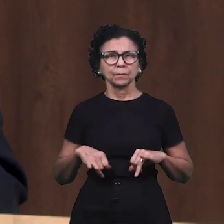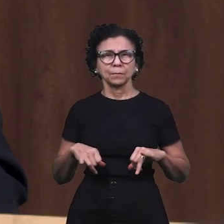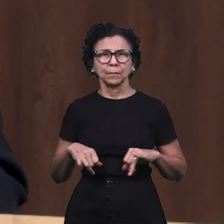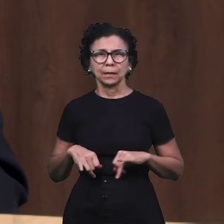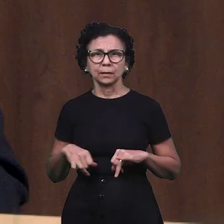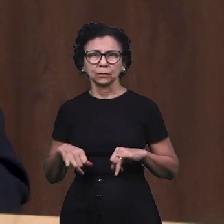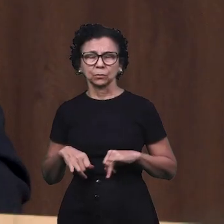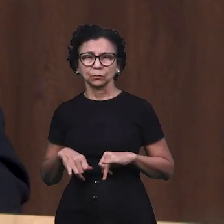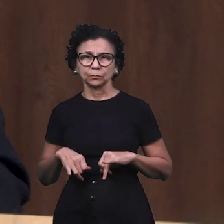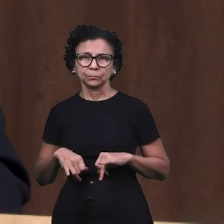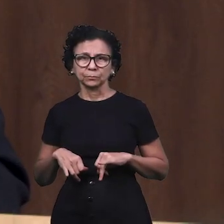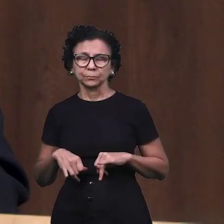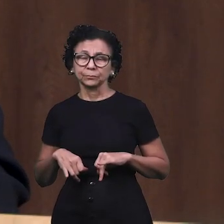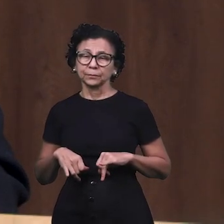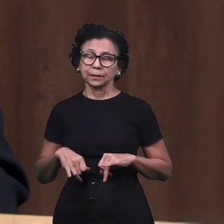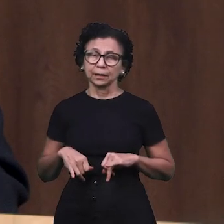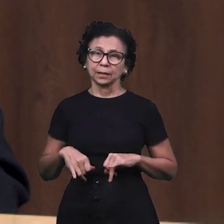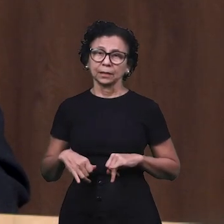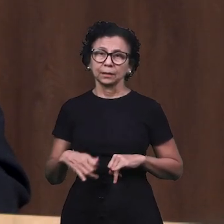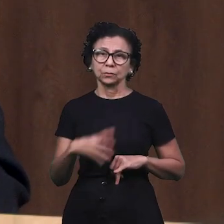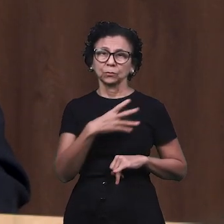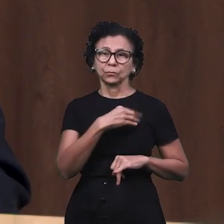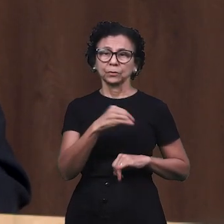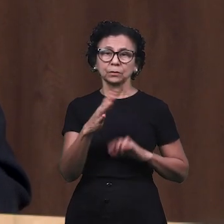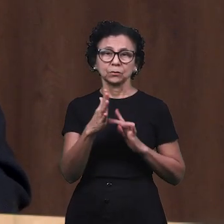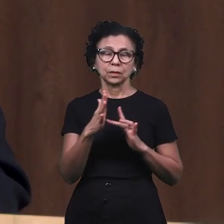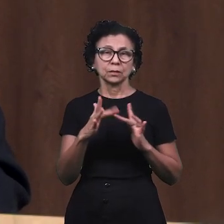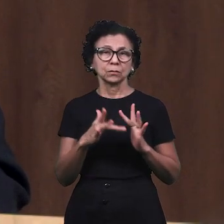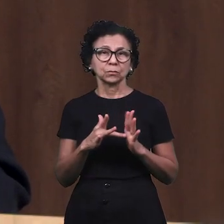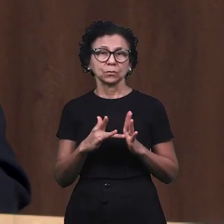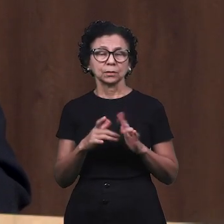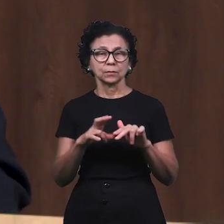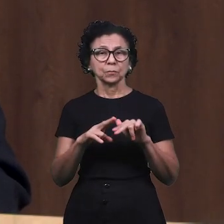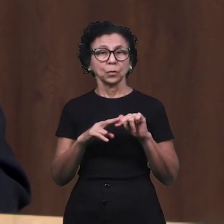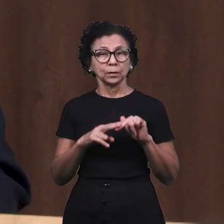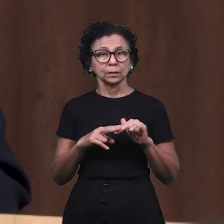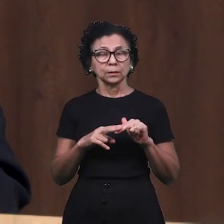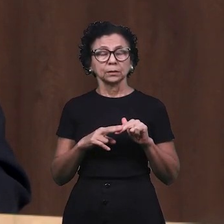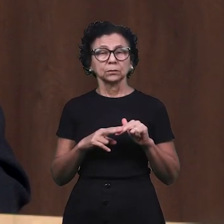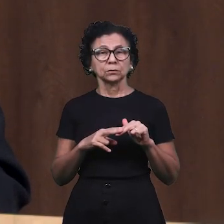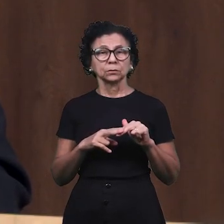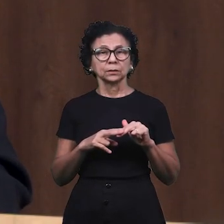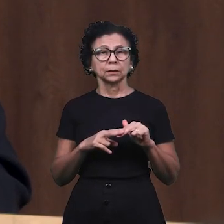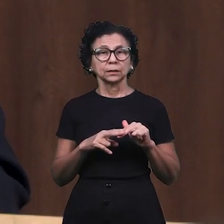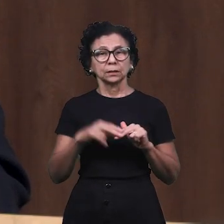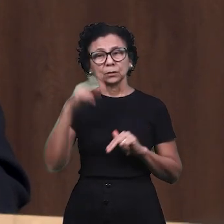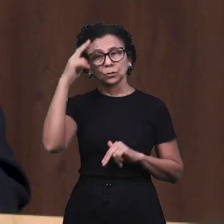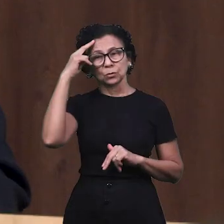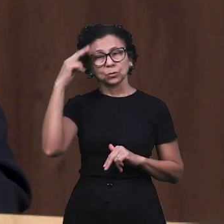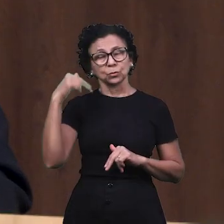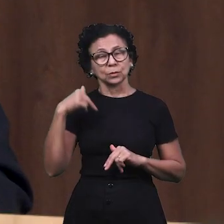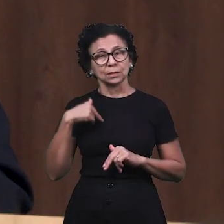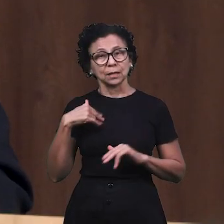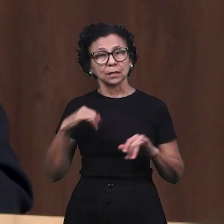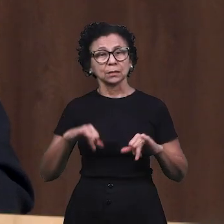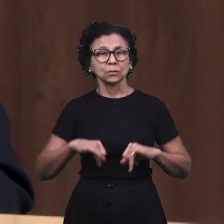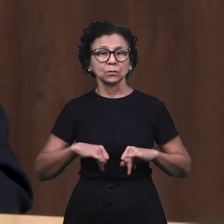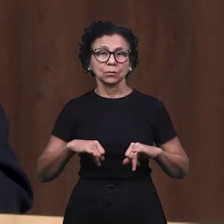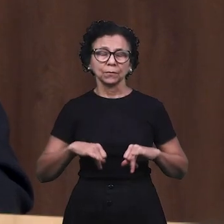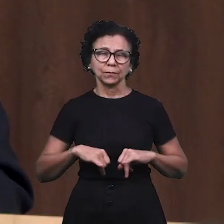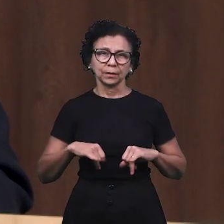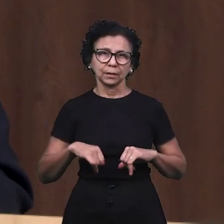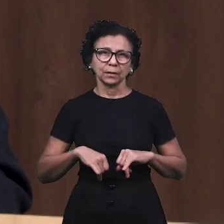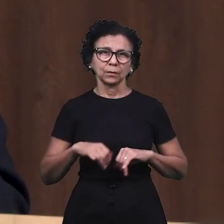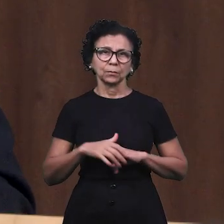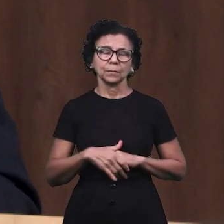no Filho, o Senhor Jesus. Então, por isso nós vemos José sofrendo para a salvação, não somente